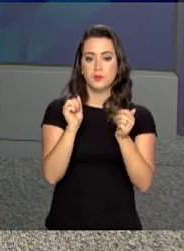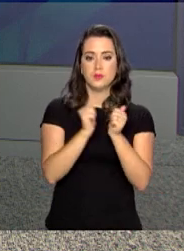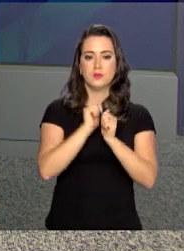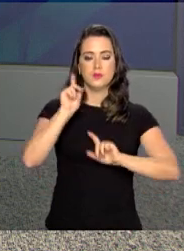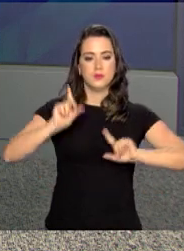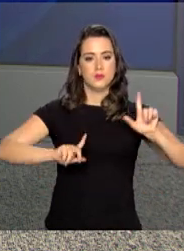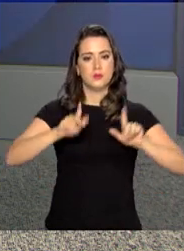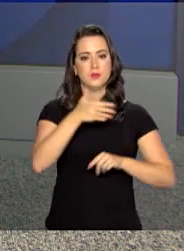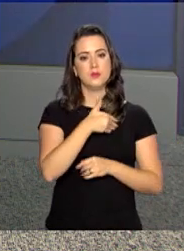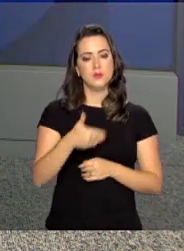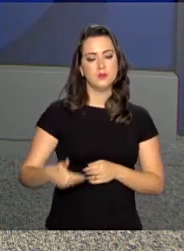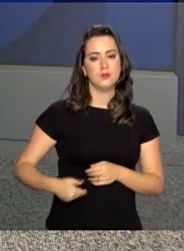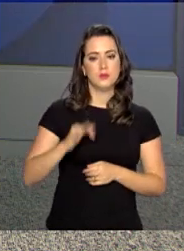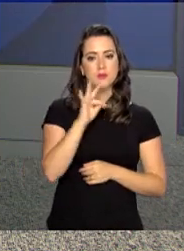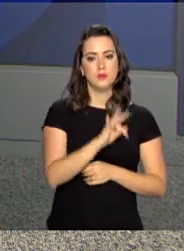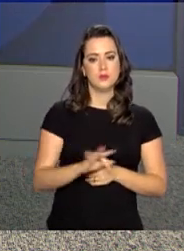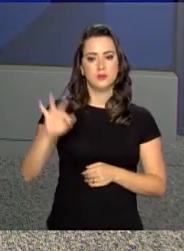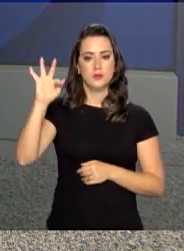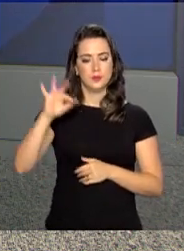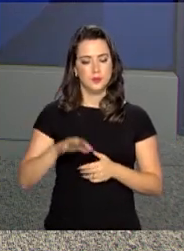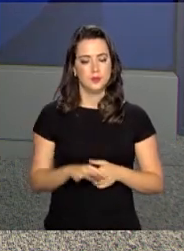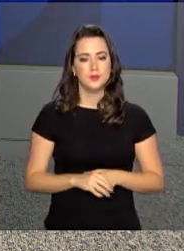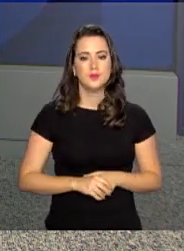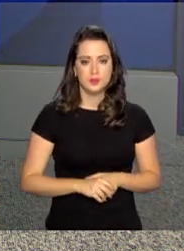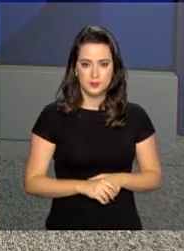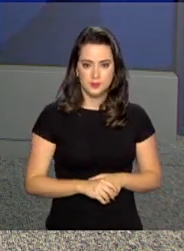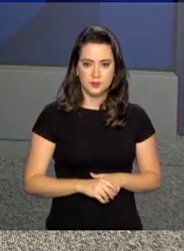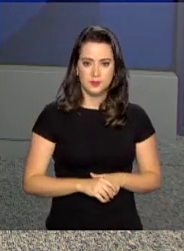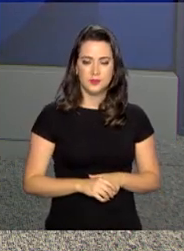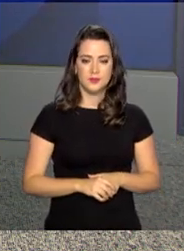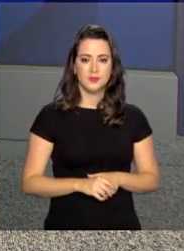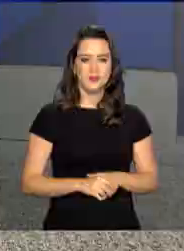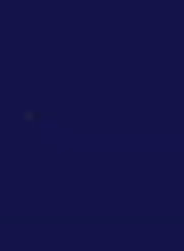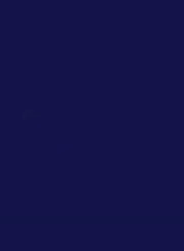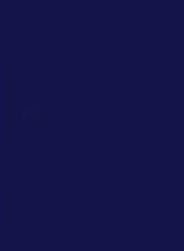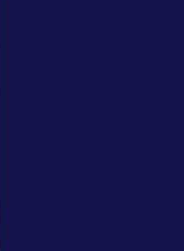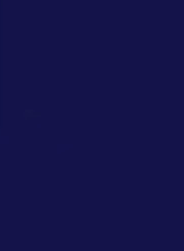para você e continue com a gente aqui na NBR, a TV do governo federal.